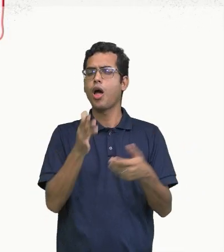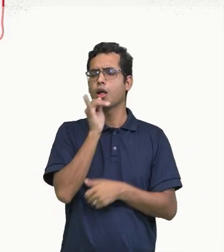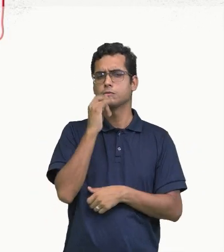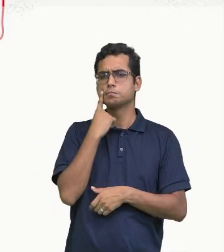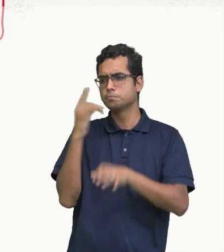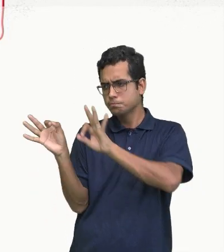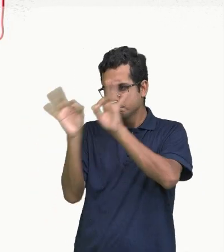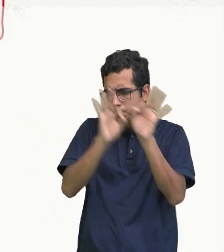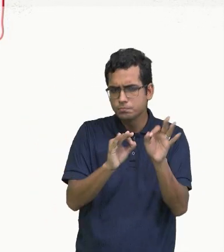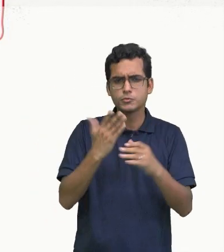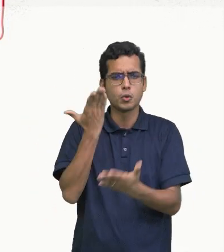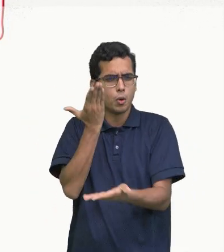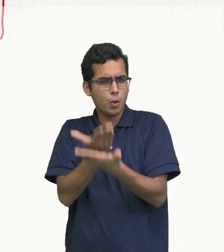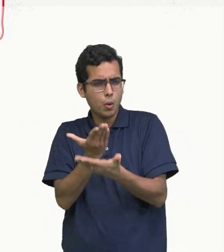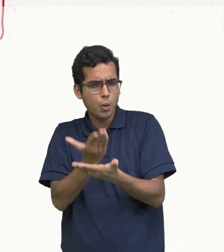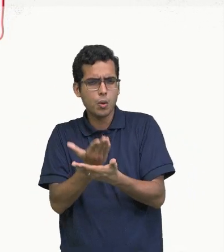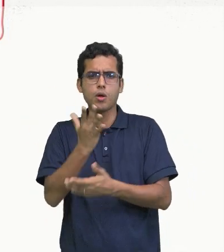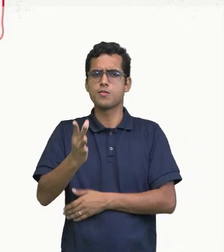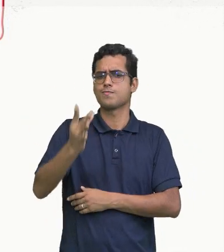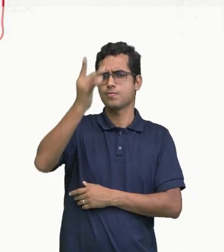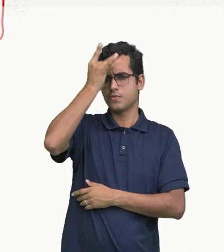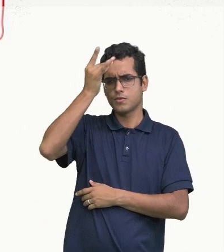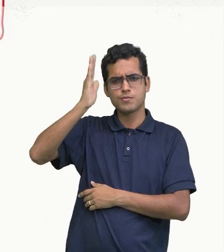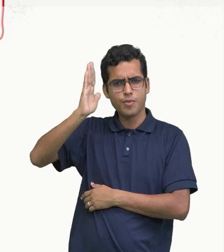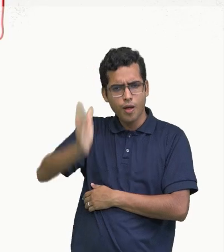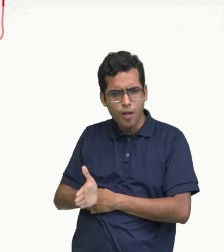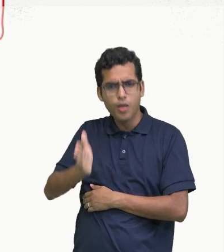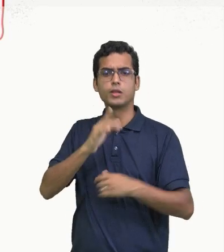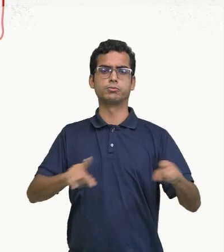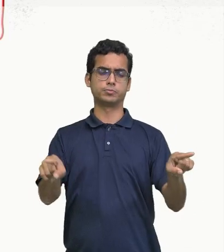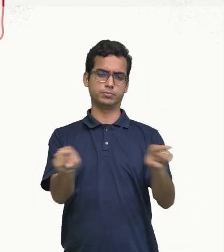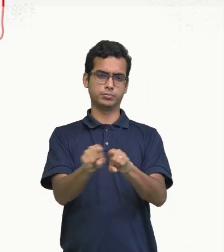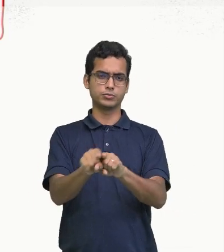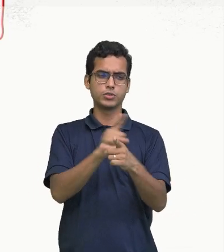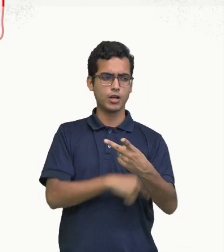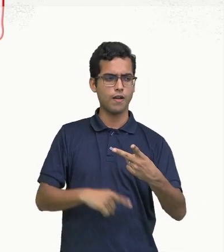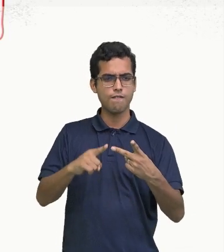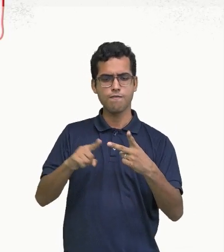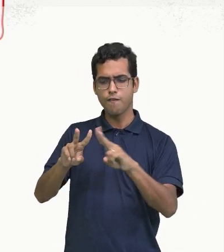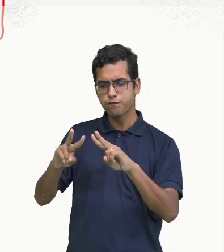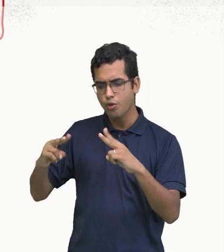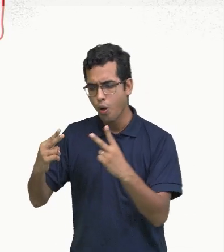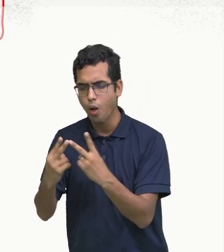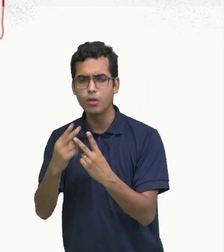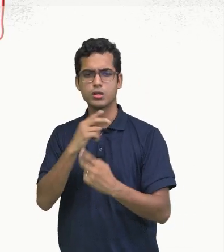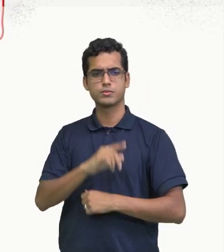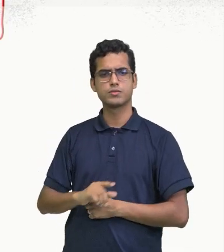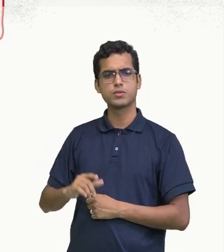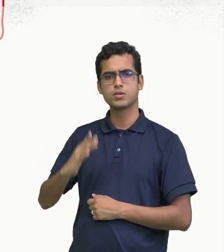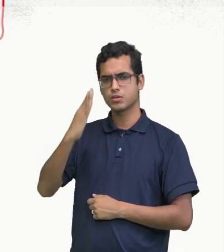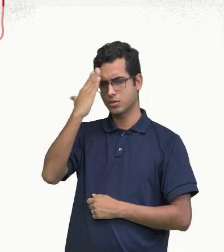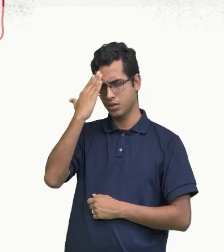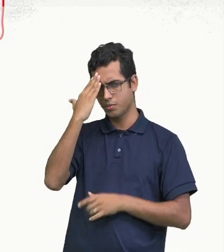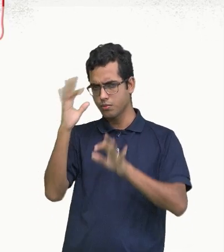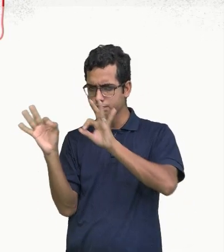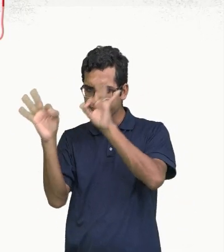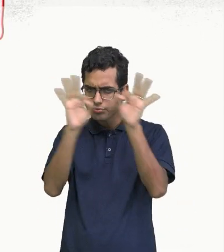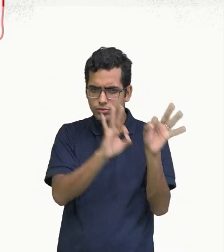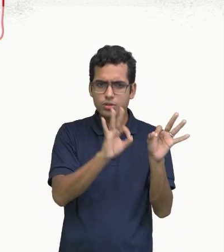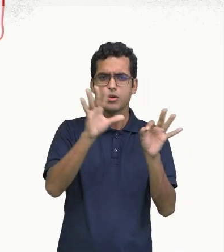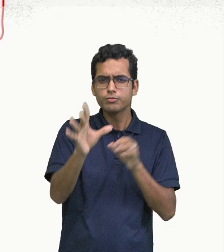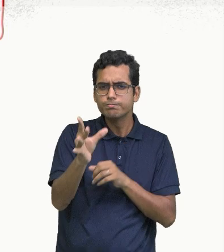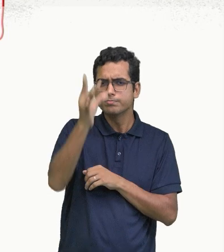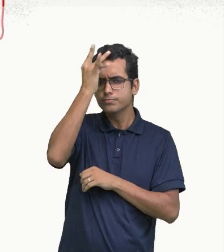exemplos aí de litro, desculpa, esse exemplo de volume, já vi esse exemplo de capacidade,